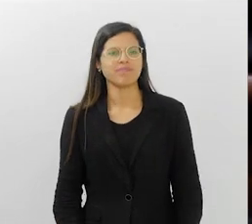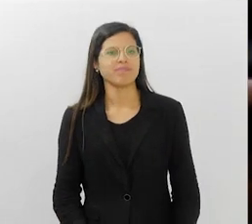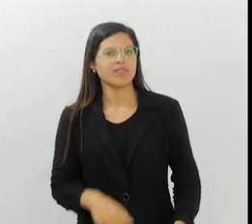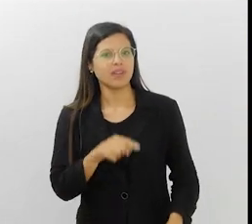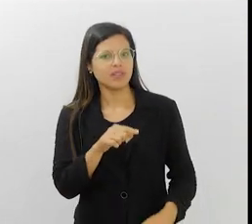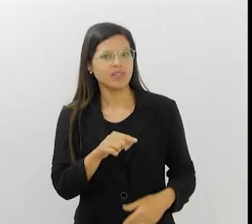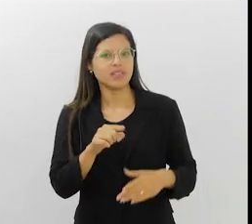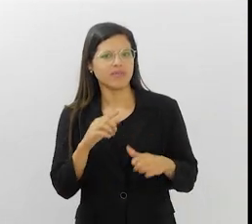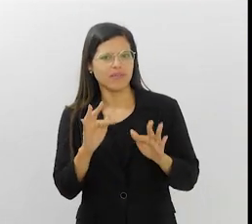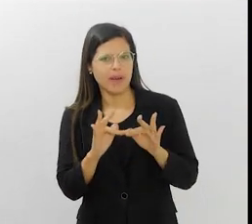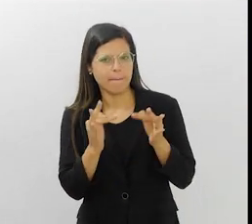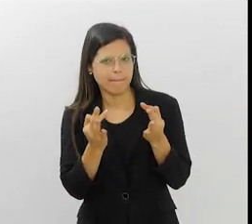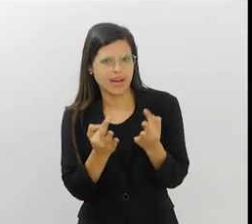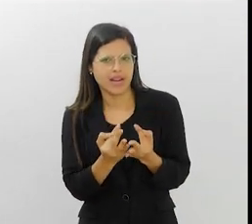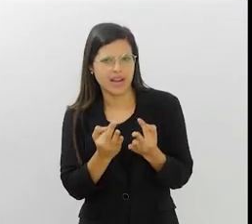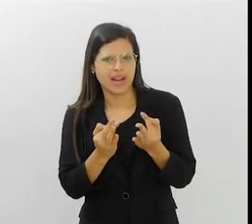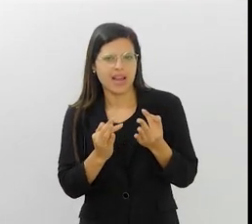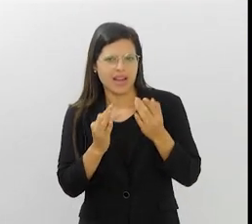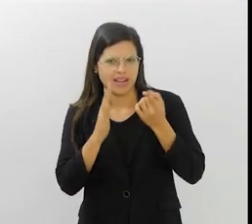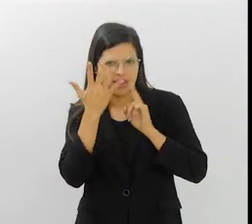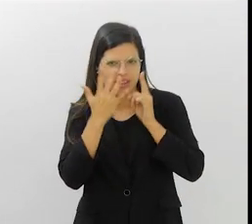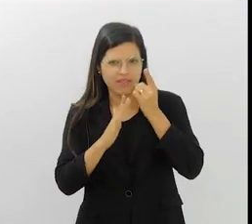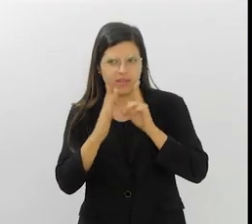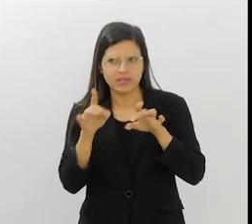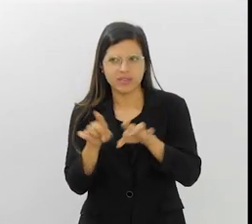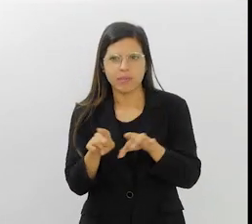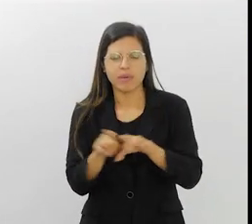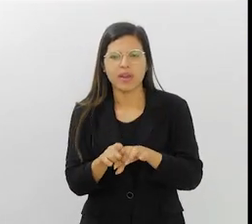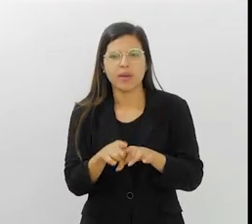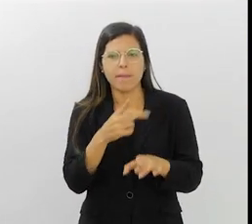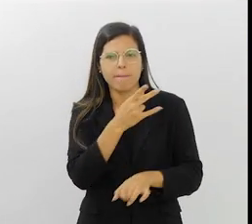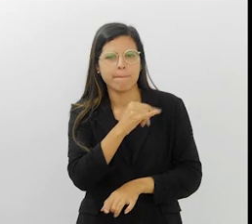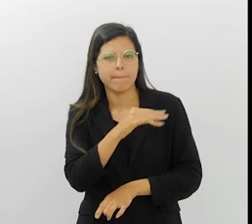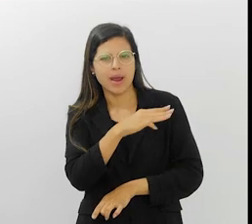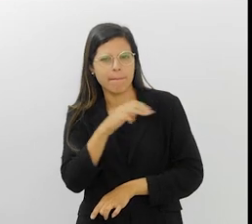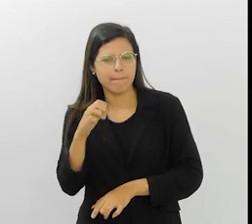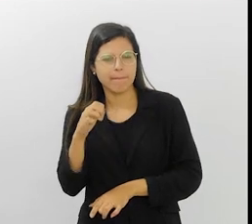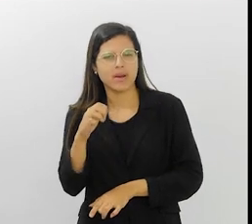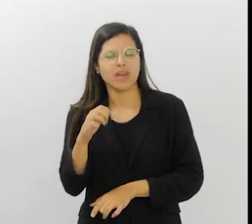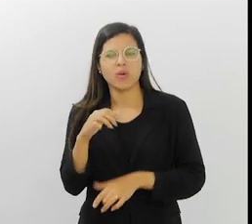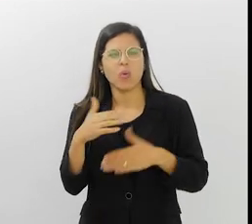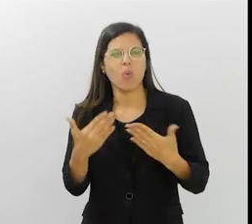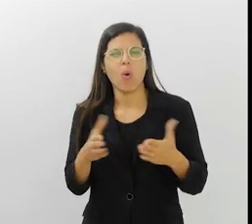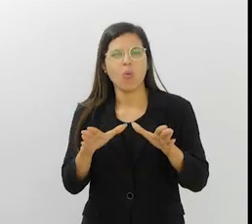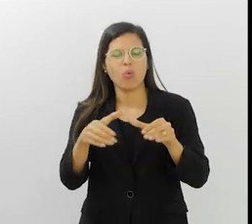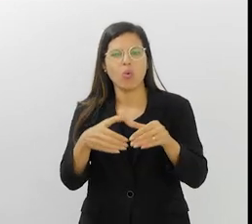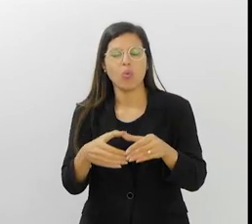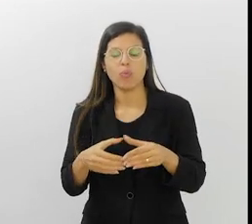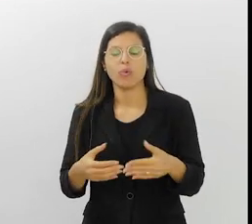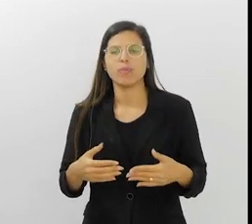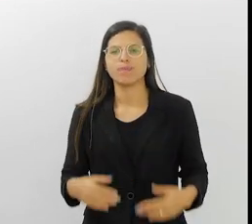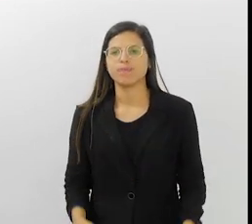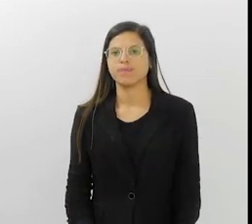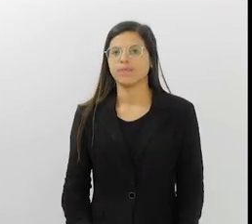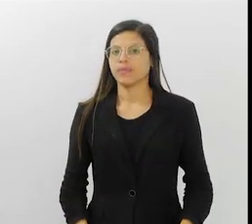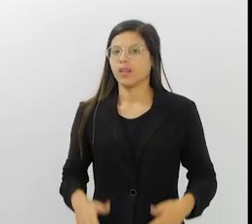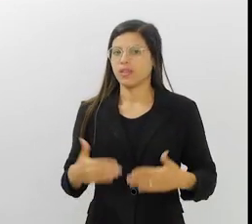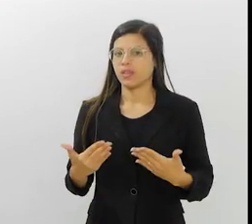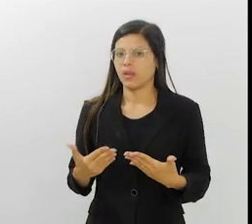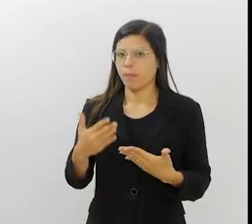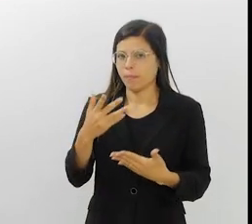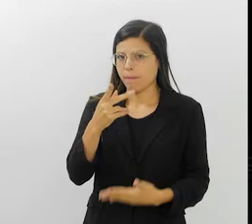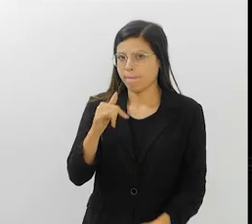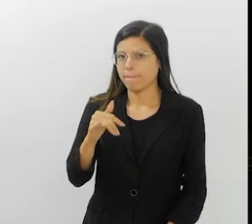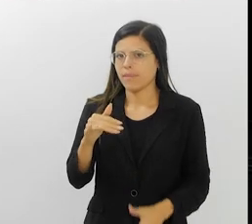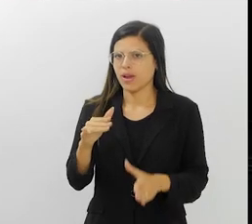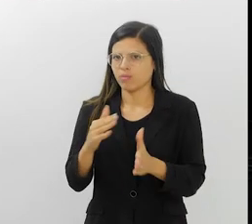origem de sambistas, né? E seus pais eram diretores de qual agremiação? O meu pai, ele